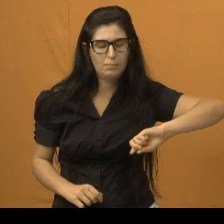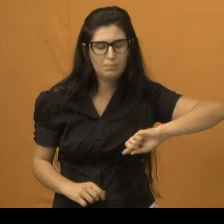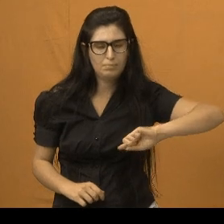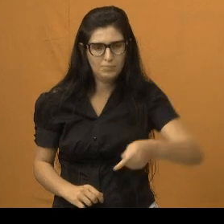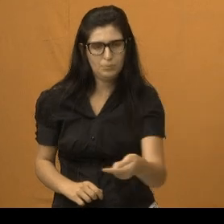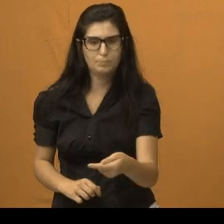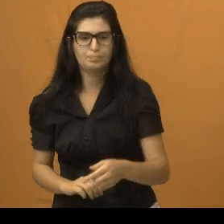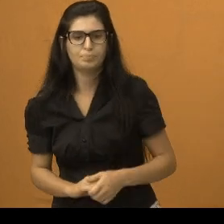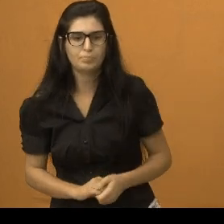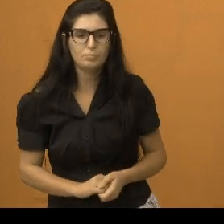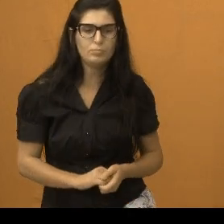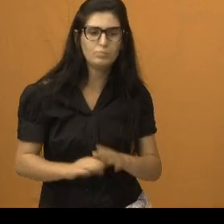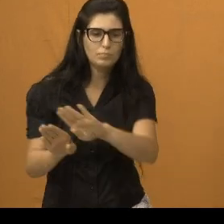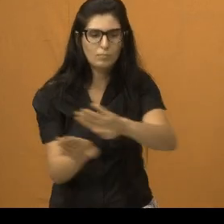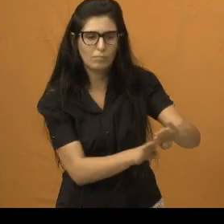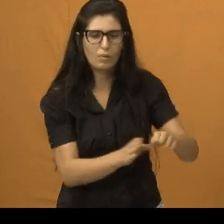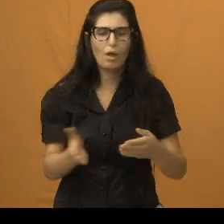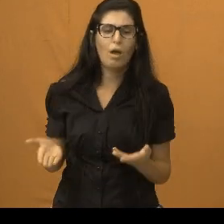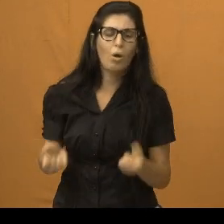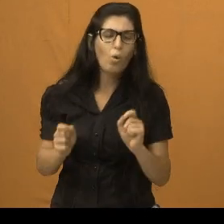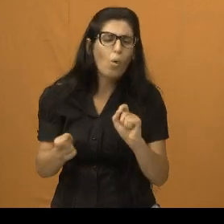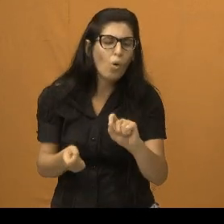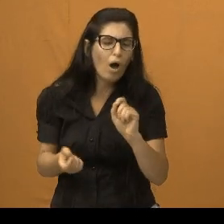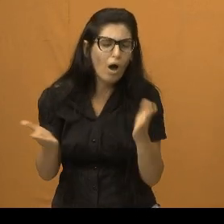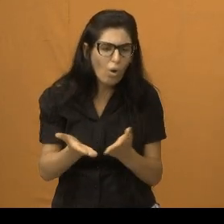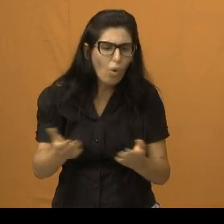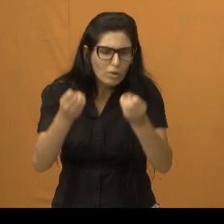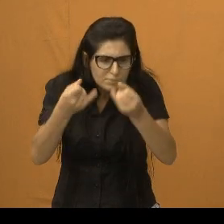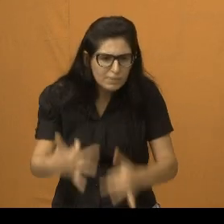Agora iremos falar sobre as despesas.